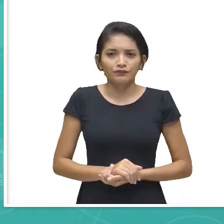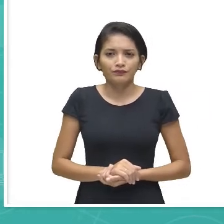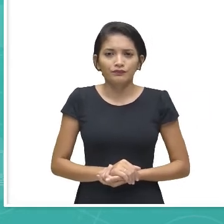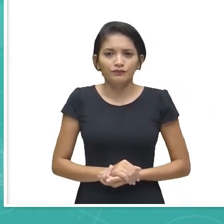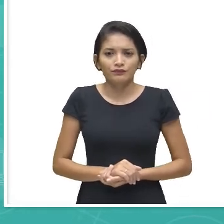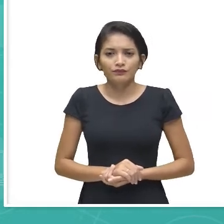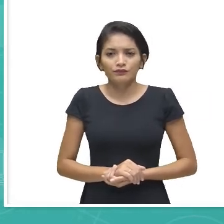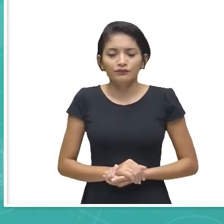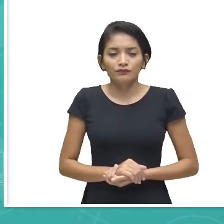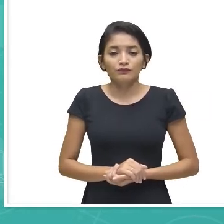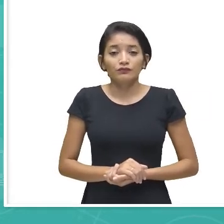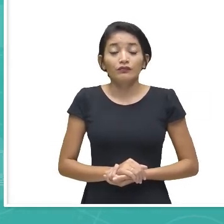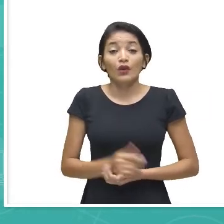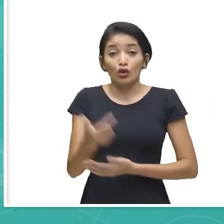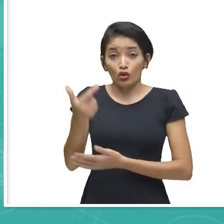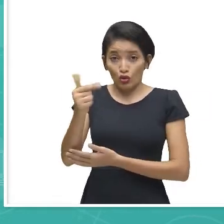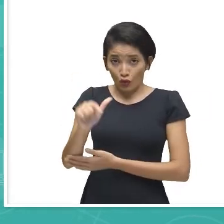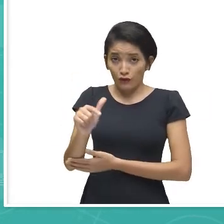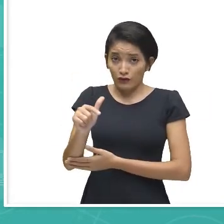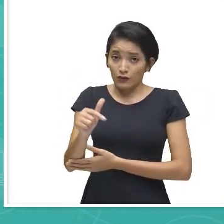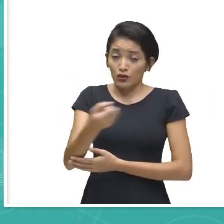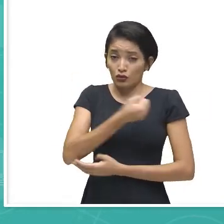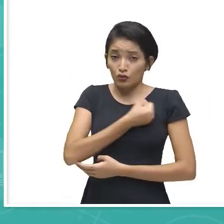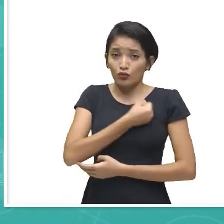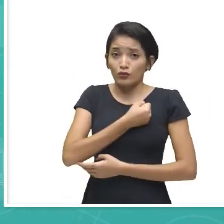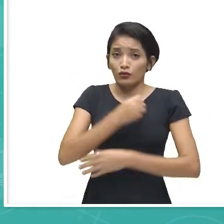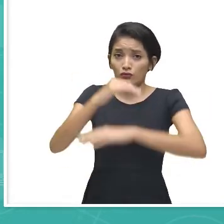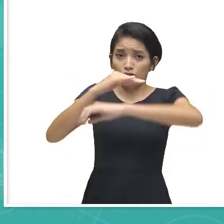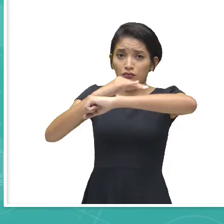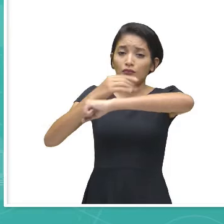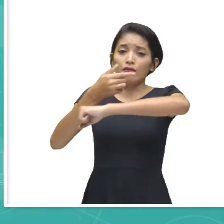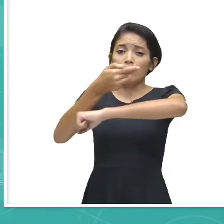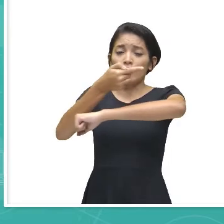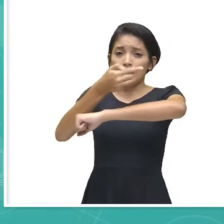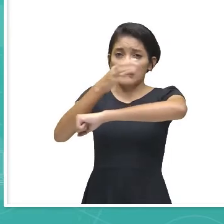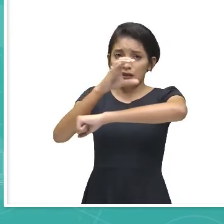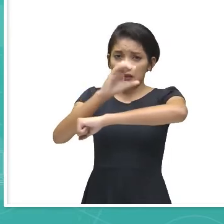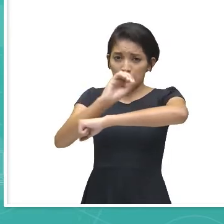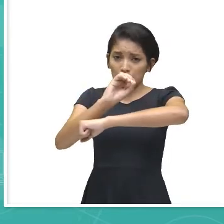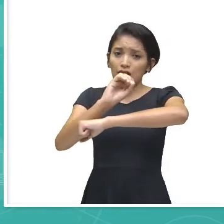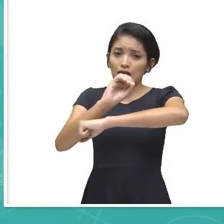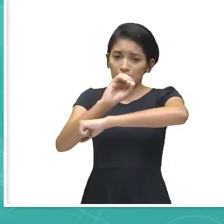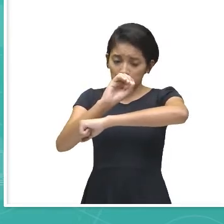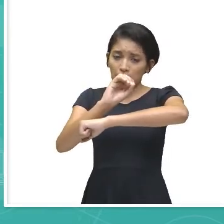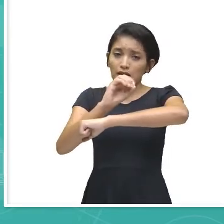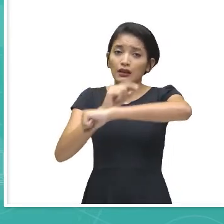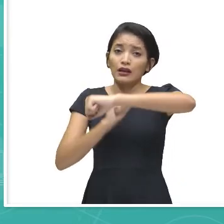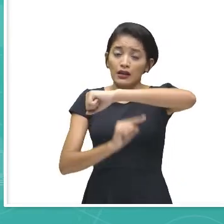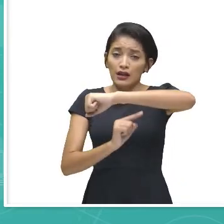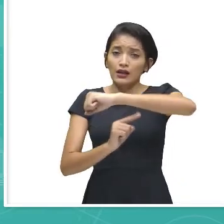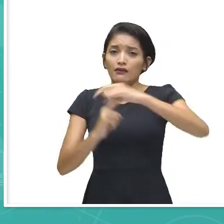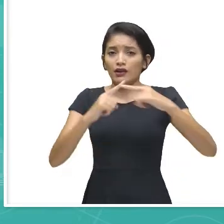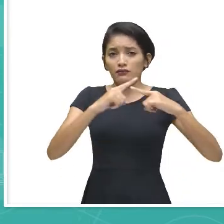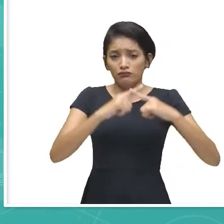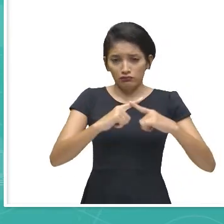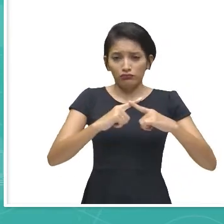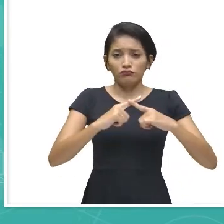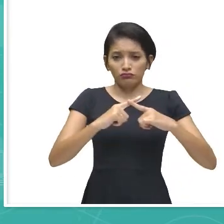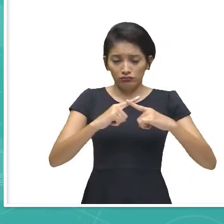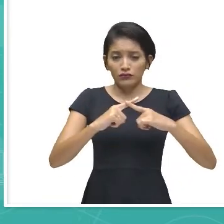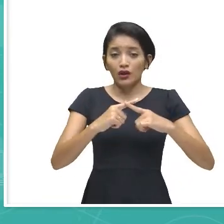Vai repetir o número aqui em cima, 70, e vai fazer a multiplicação